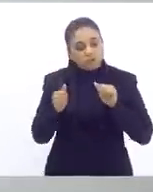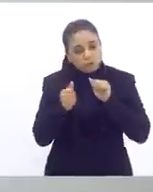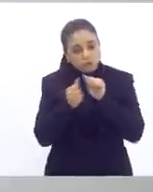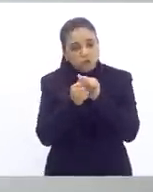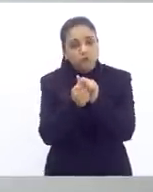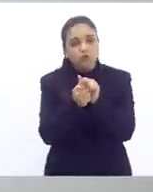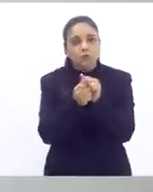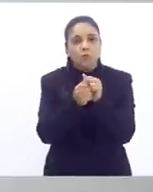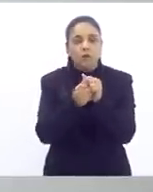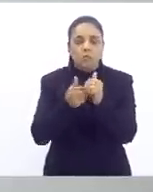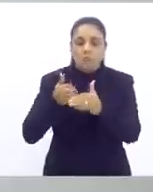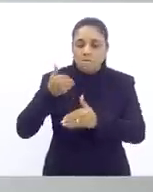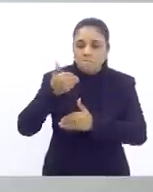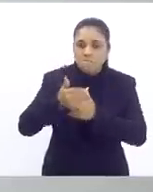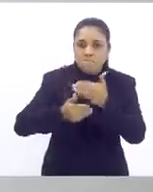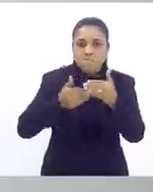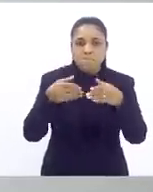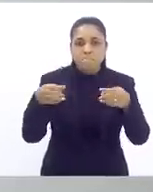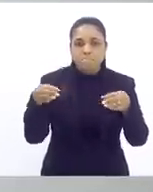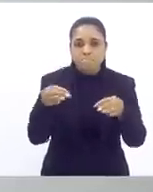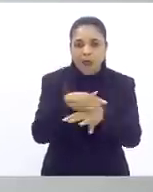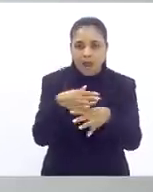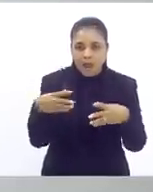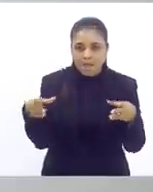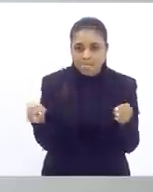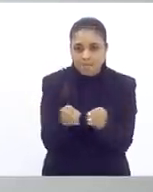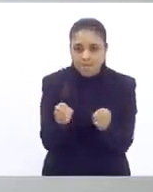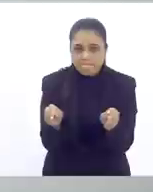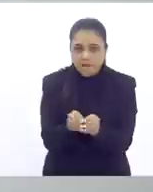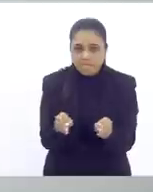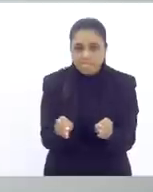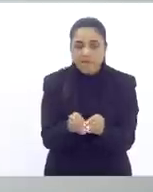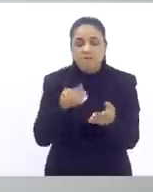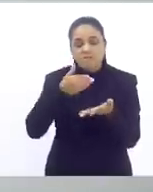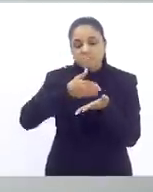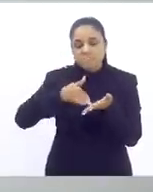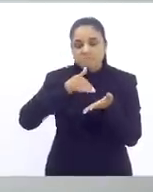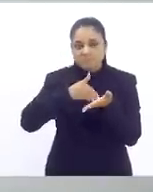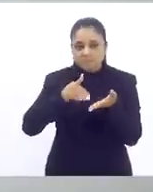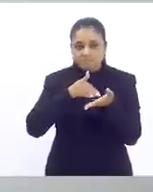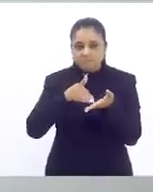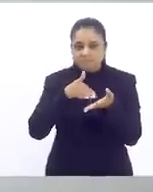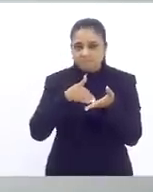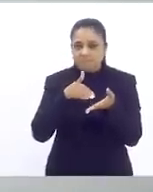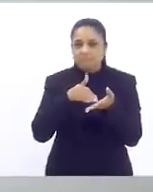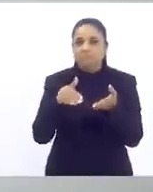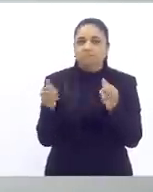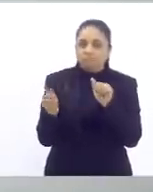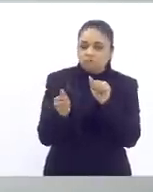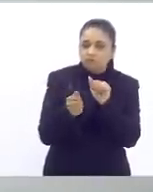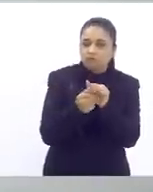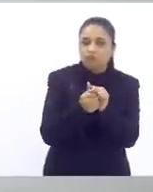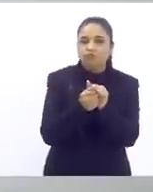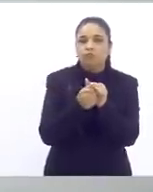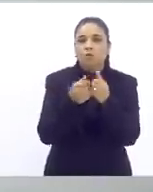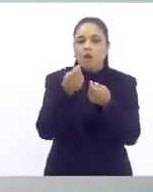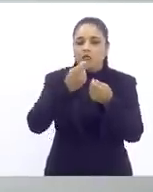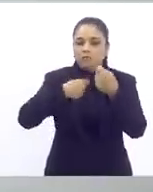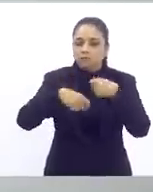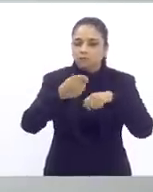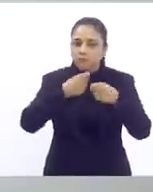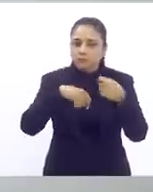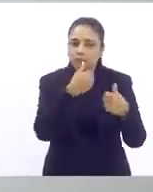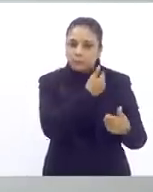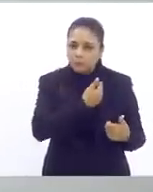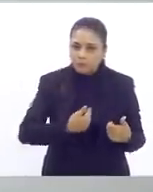processo seja concluído a contento Então vamos ficar em cima secretarias do conjunto da administração pública para